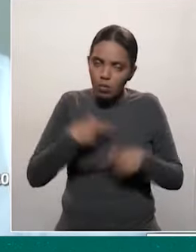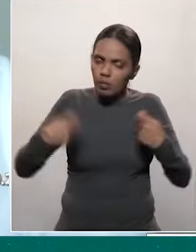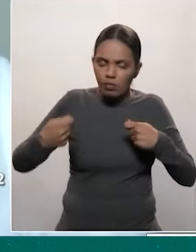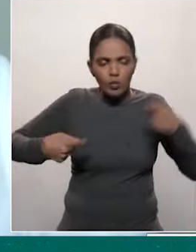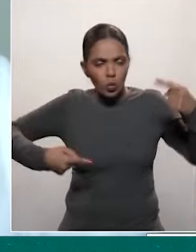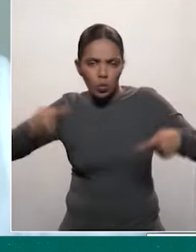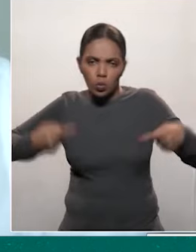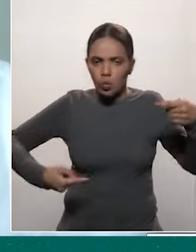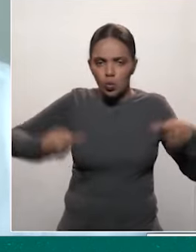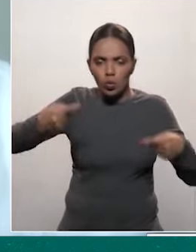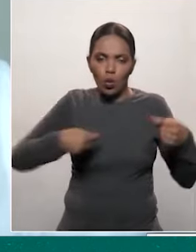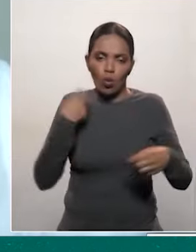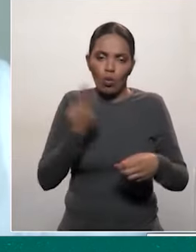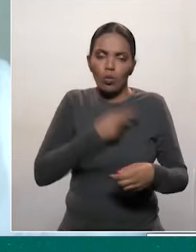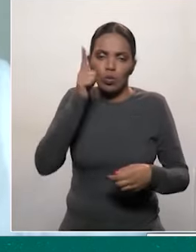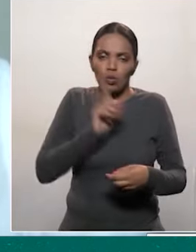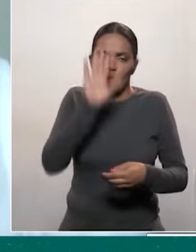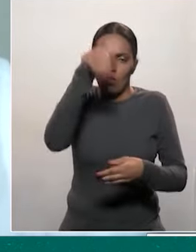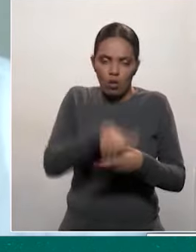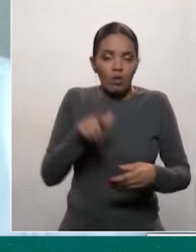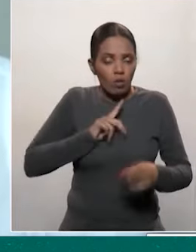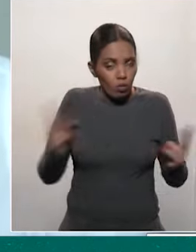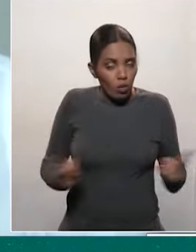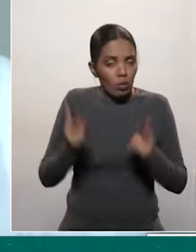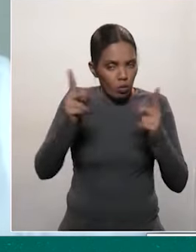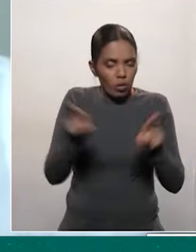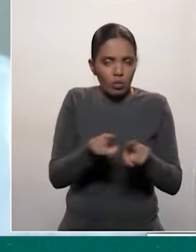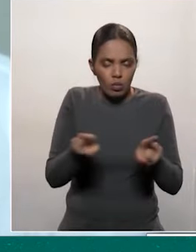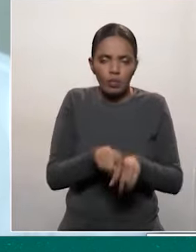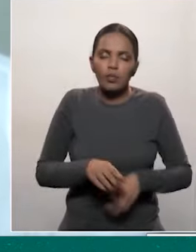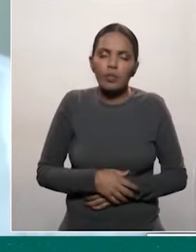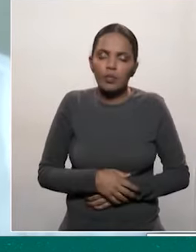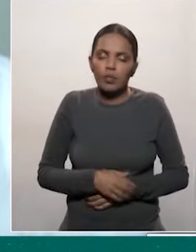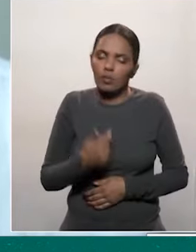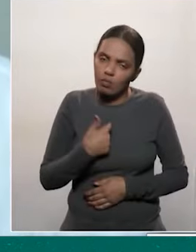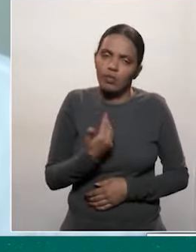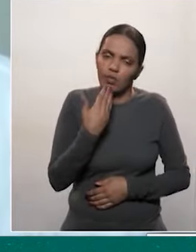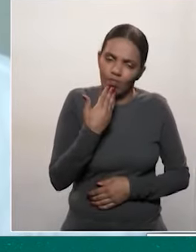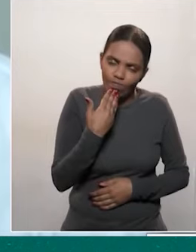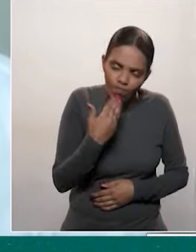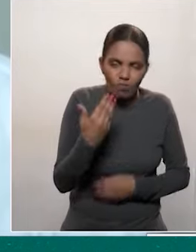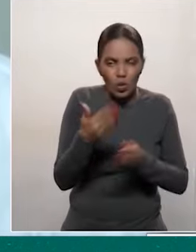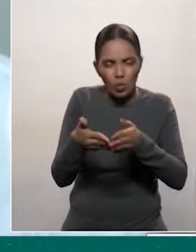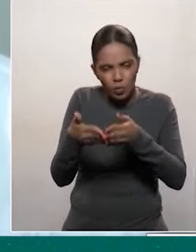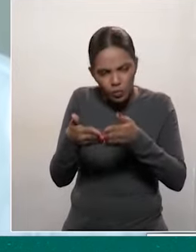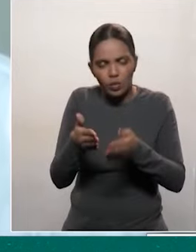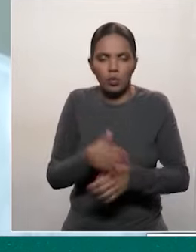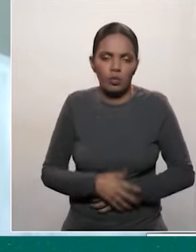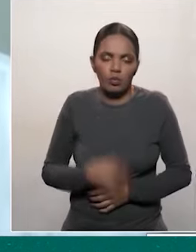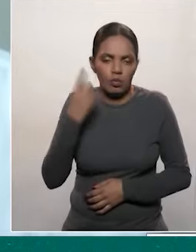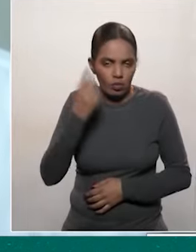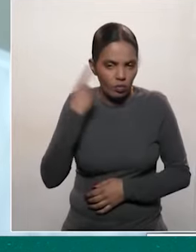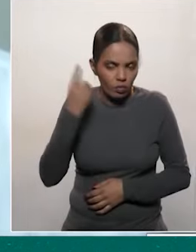discussão e a nossa votação seja valorizada, seja fortalecida. Então, faço encarecidamente, presidente,